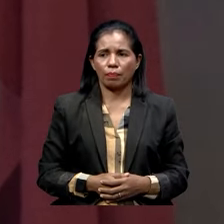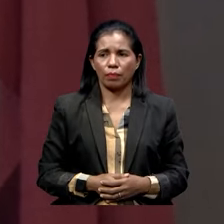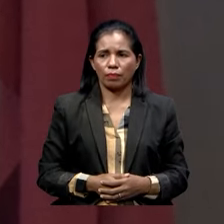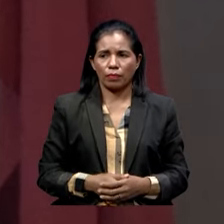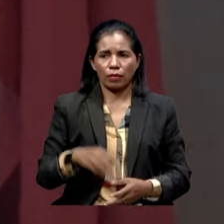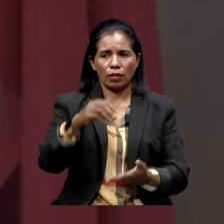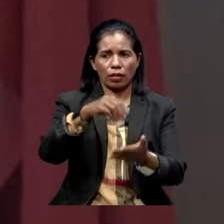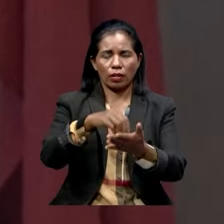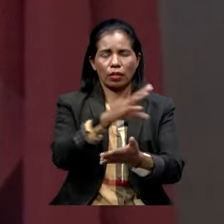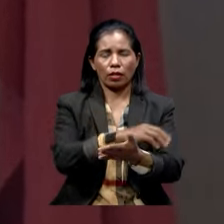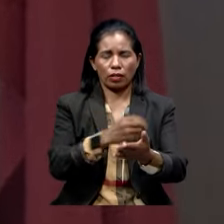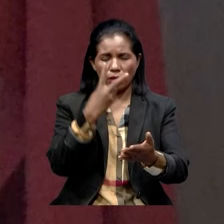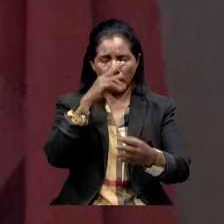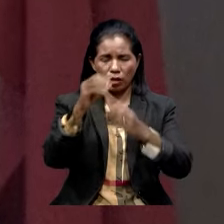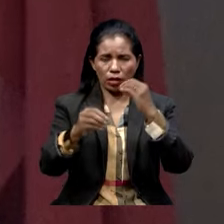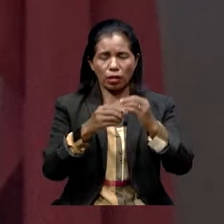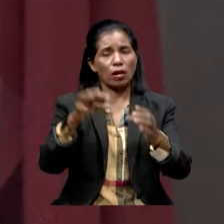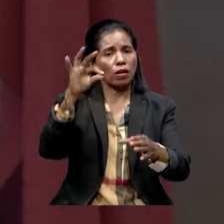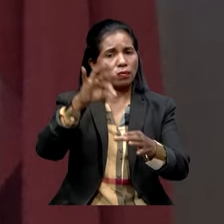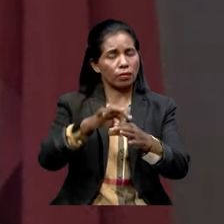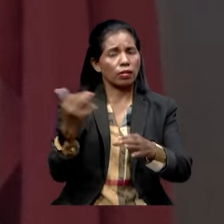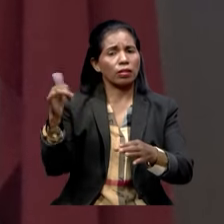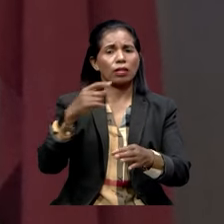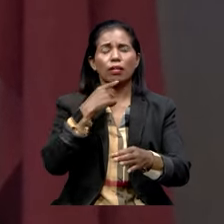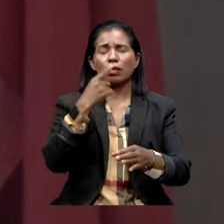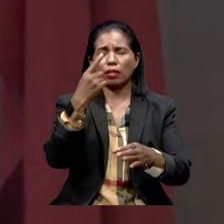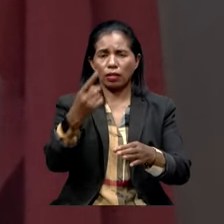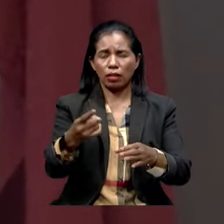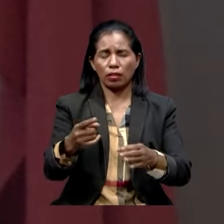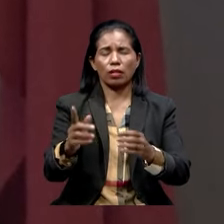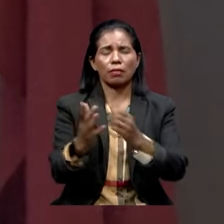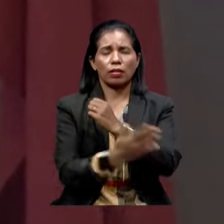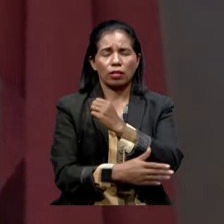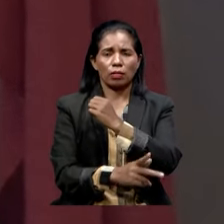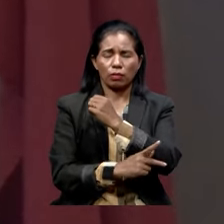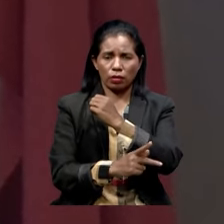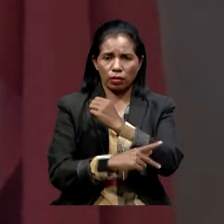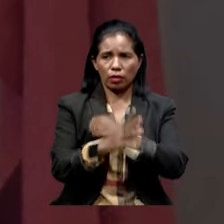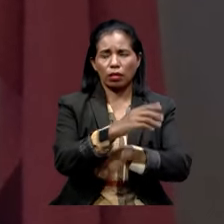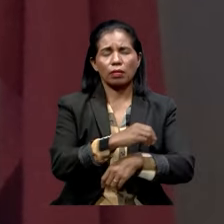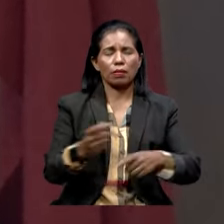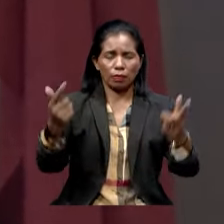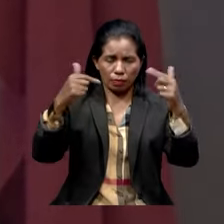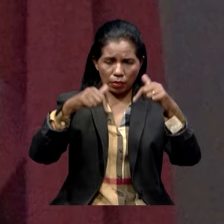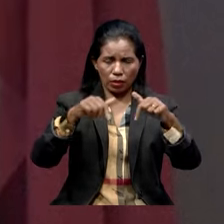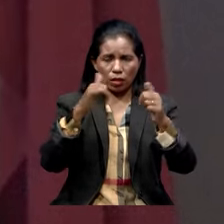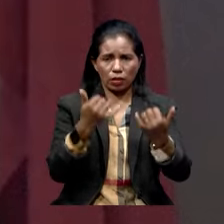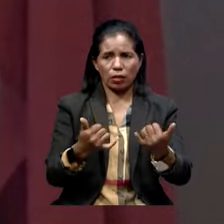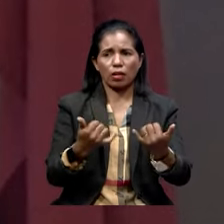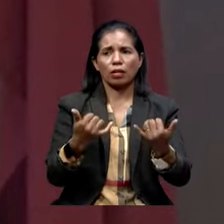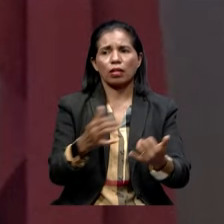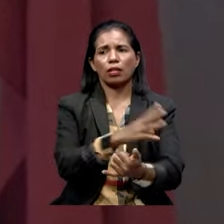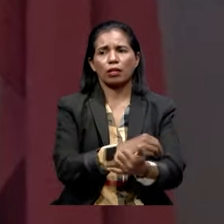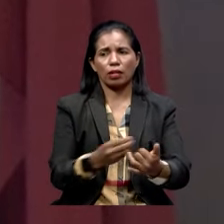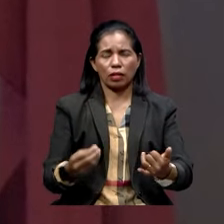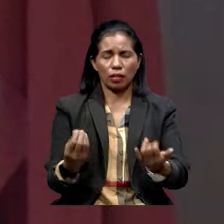Após depositar o seu voto, ela disse a um jornalista português que possivelmente deve estar aqui: agora posso morrer